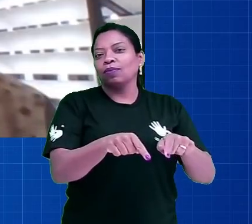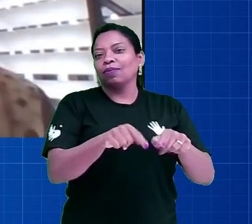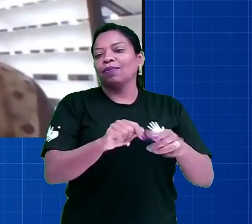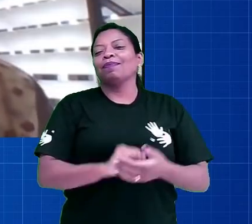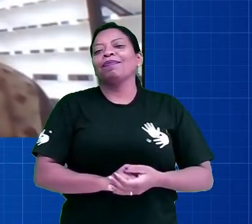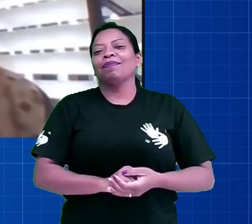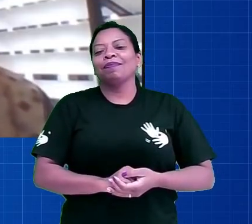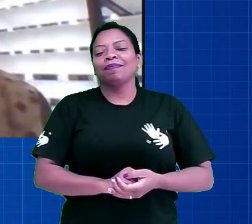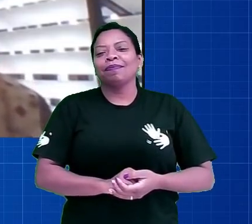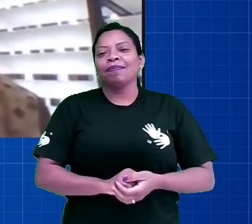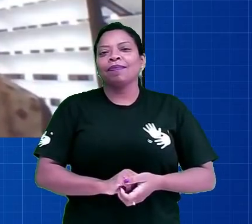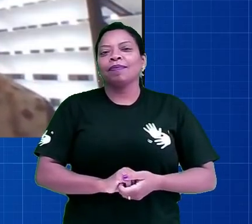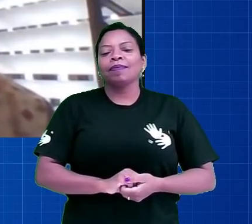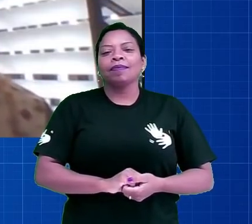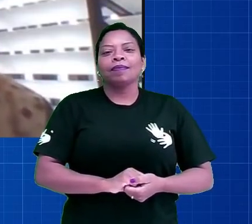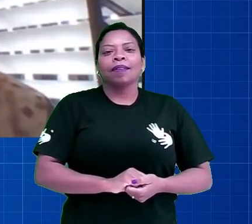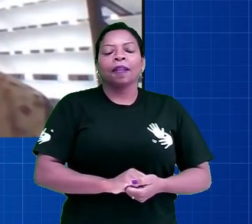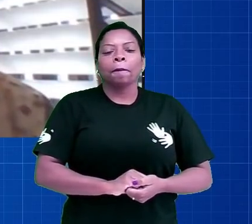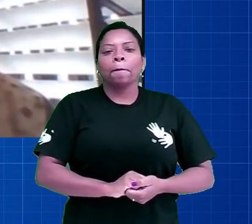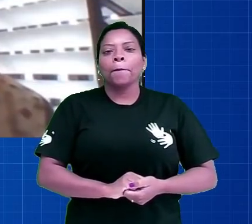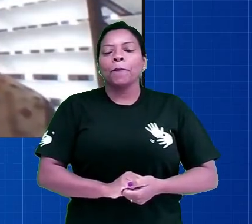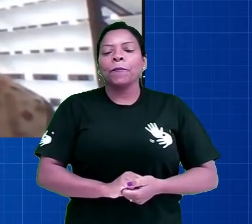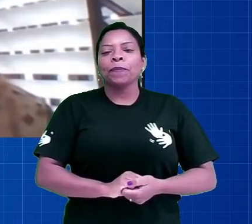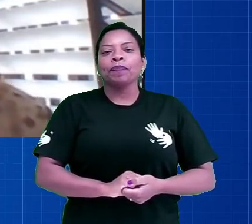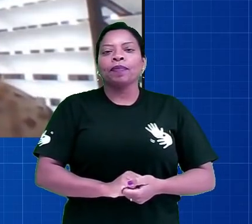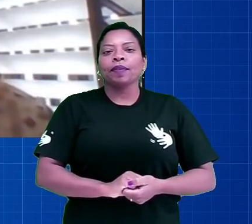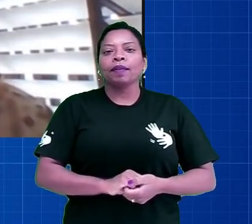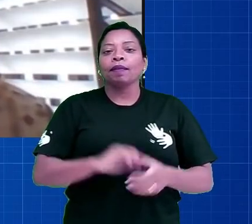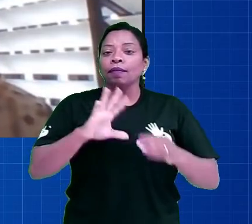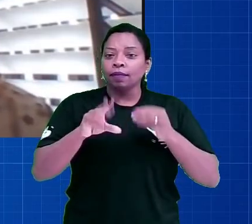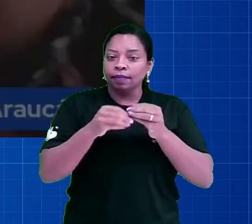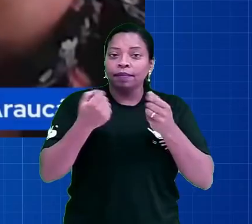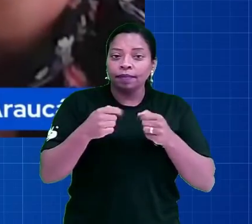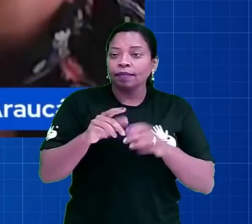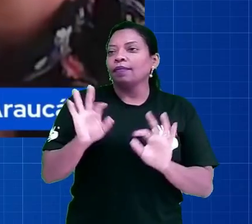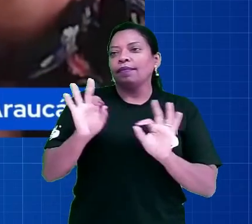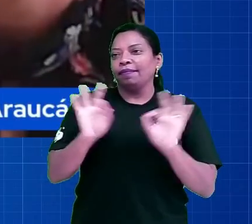especial. Kelly, veja aí se falta mais alguma coisa, eu tento complementar.